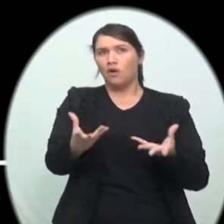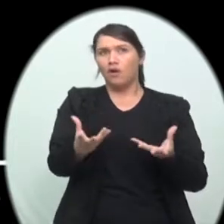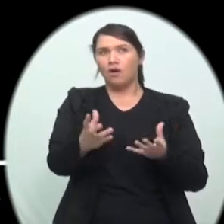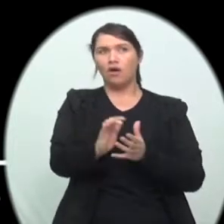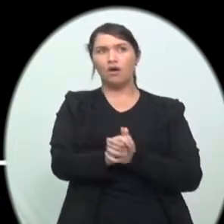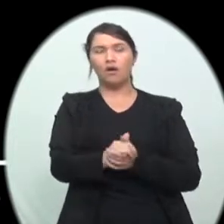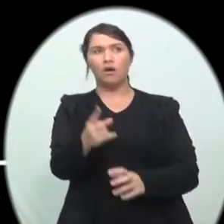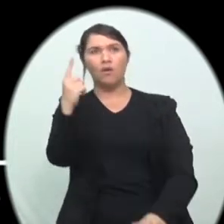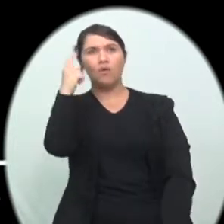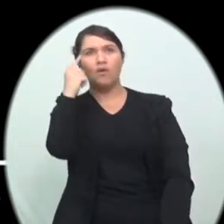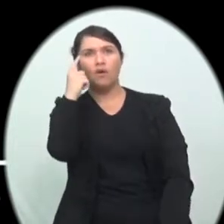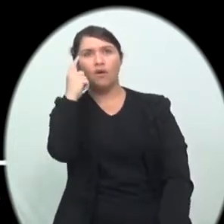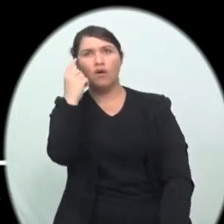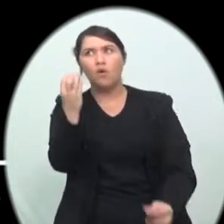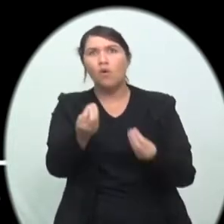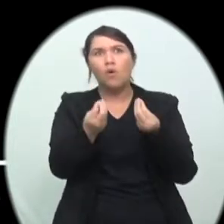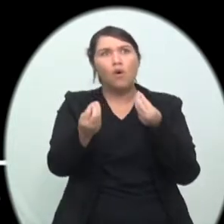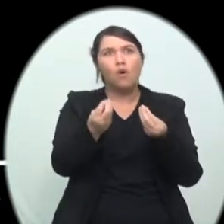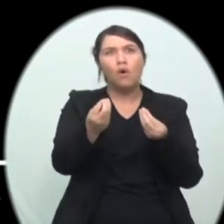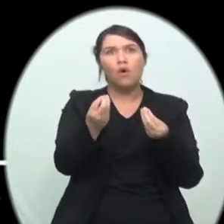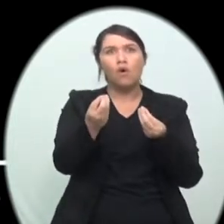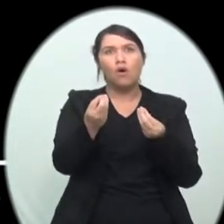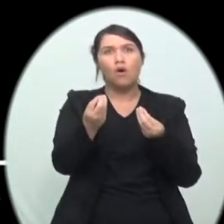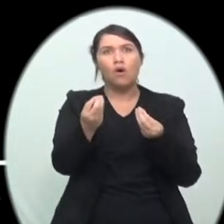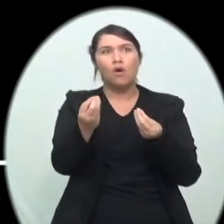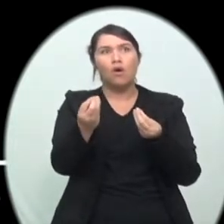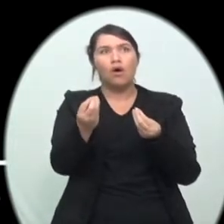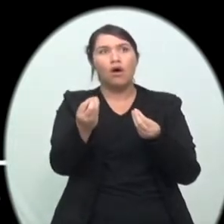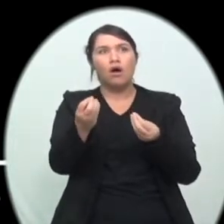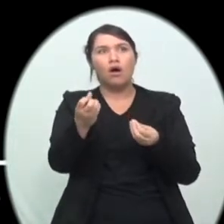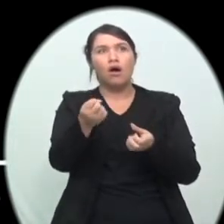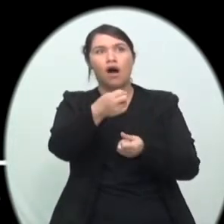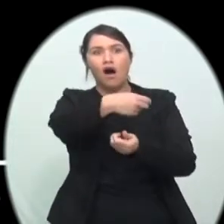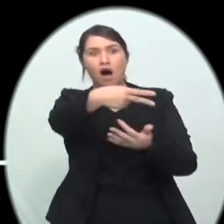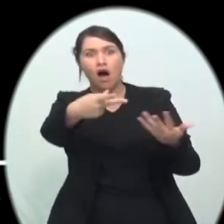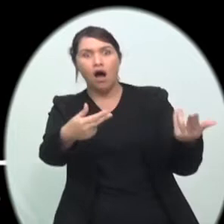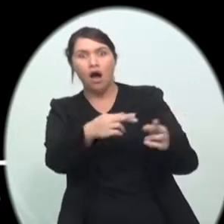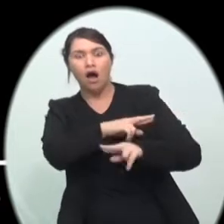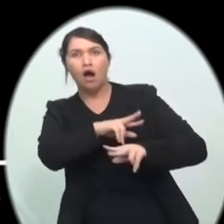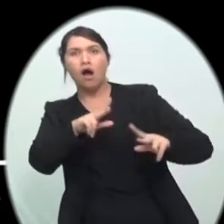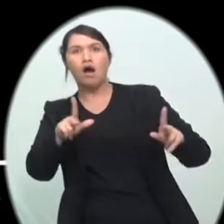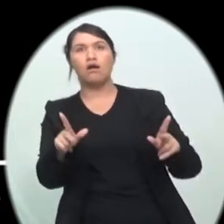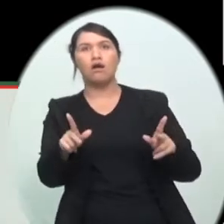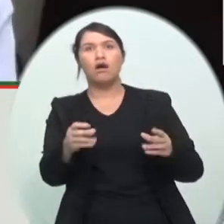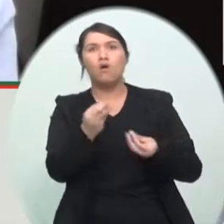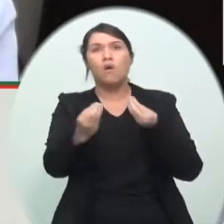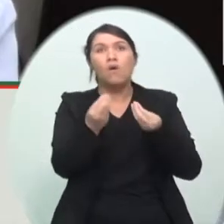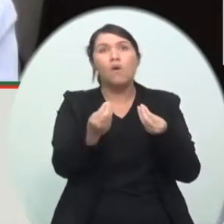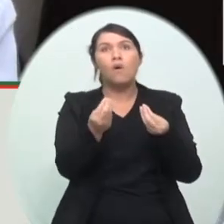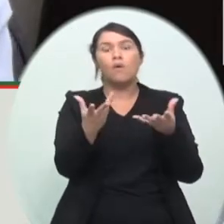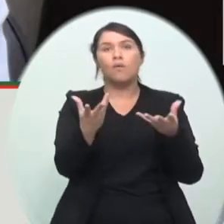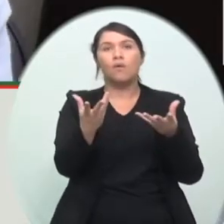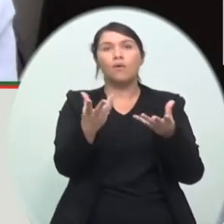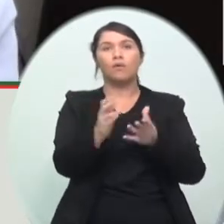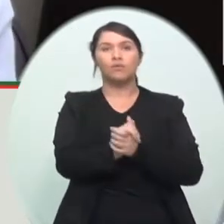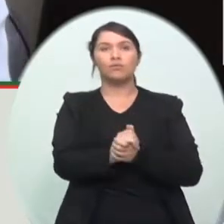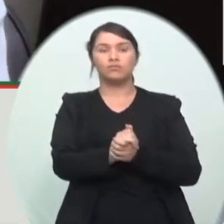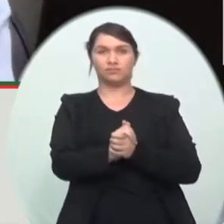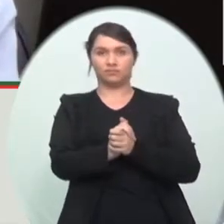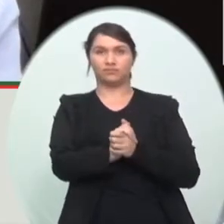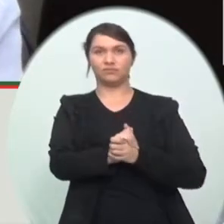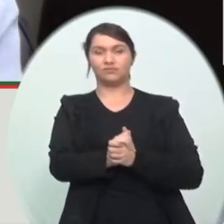tanta inovação e como é que pode a gente viver sem o que a gente está vivendo hoje. Ela é tão permeável